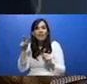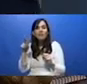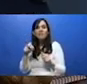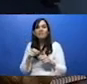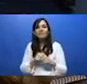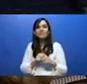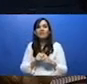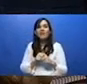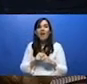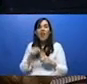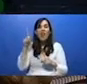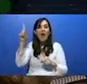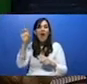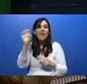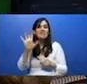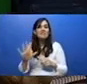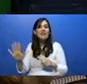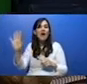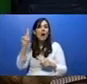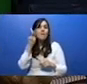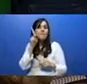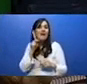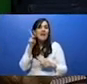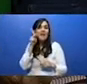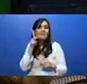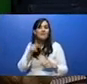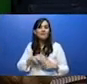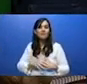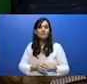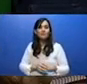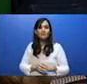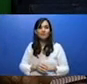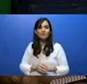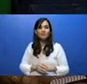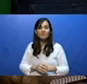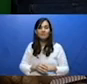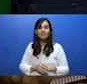Dinossauros, no estado da Paraíba. Qual era?